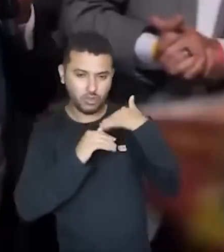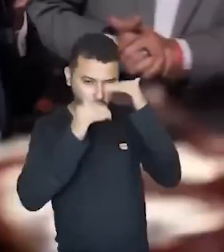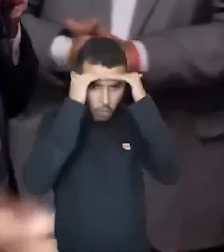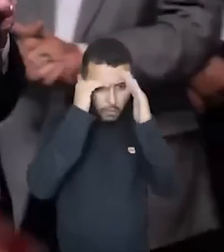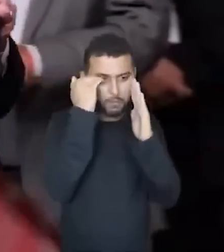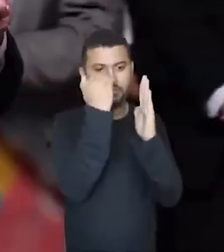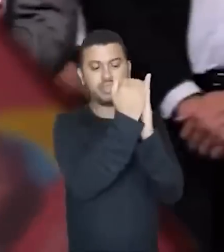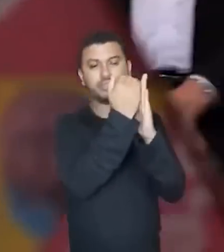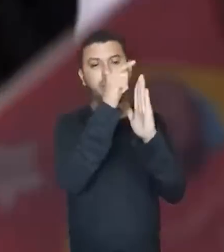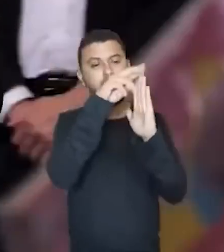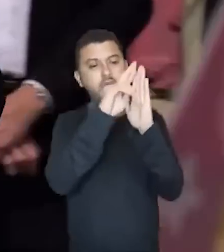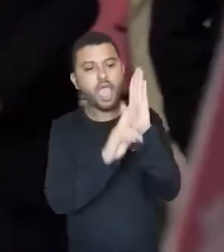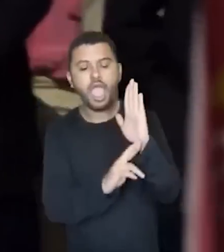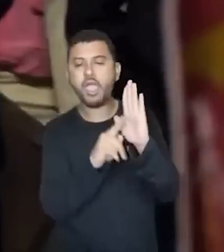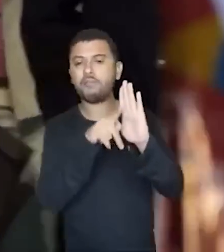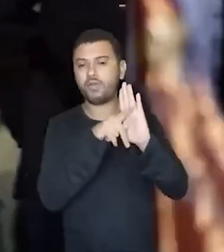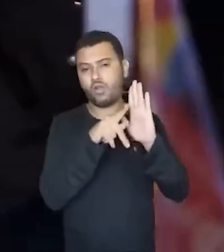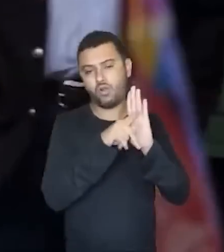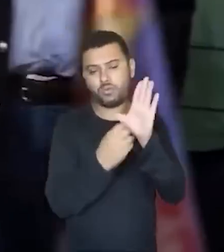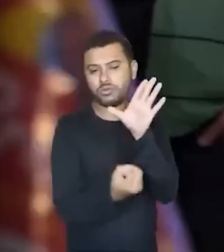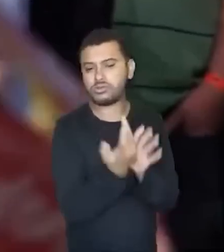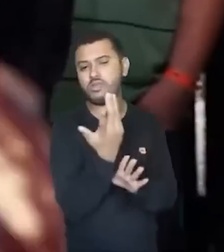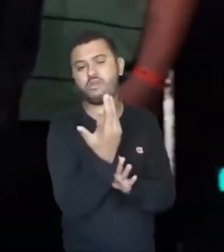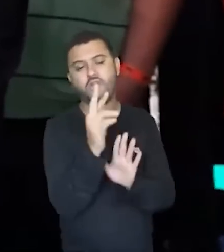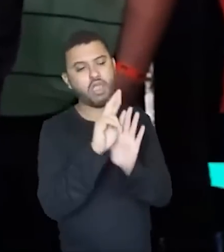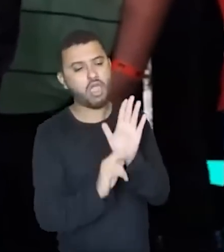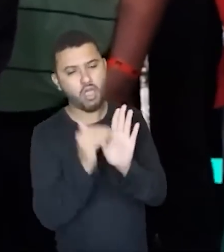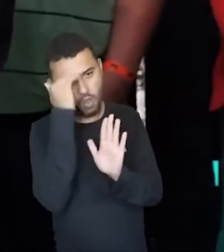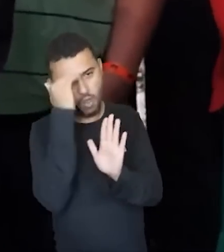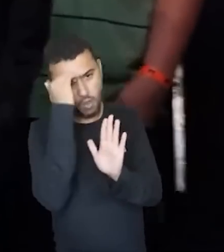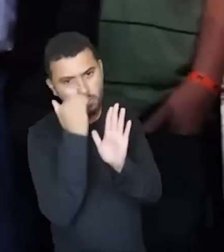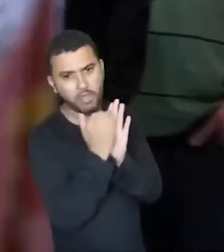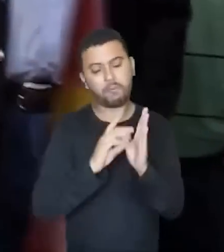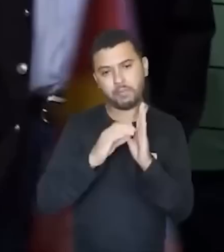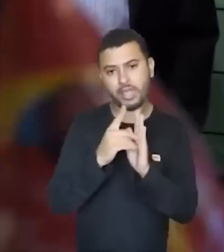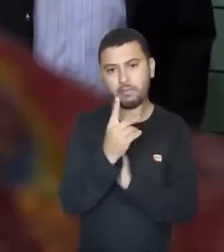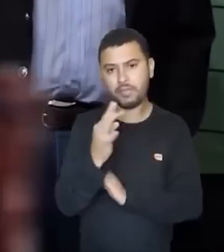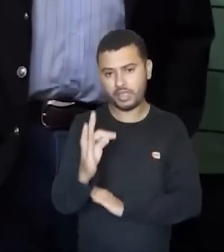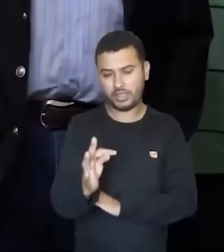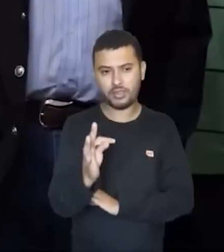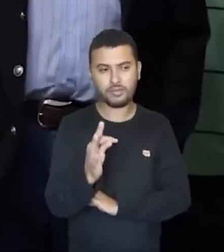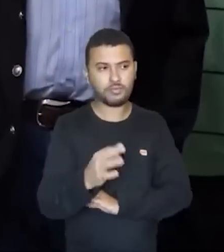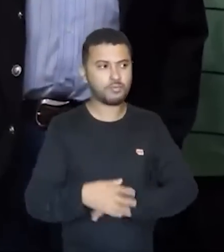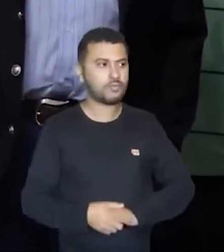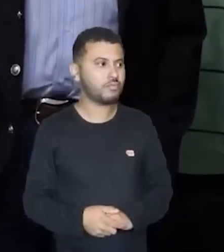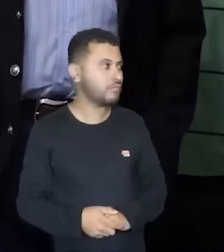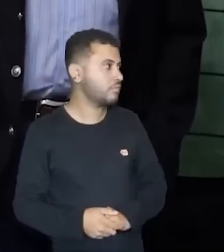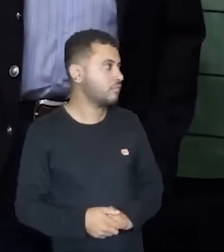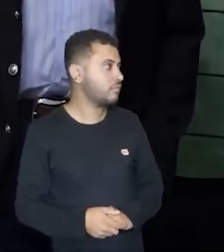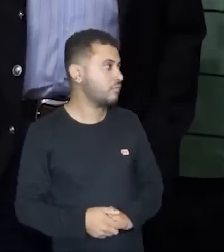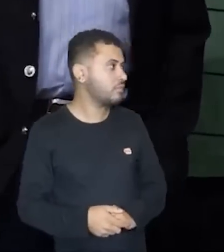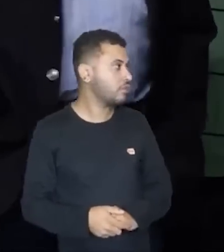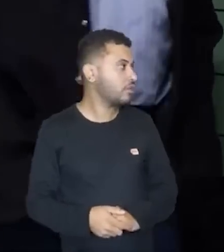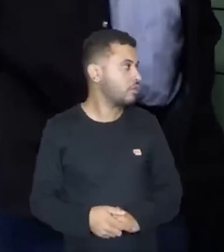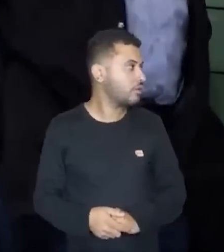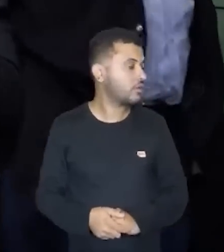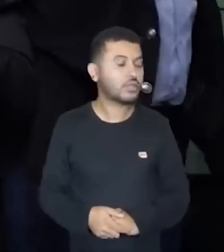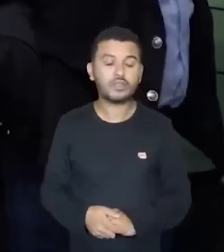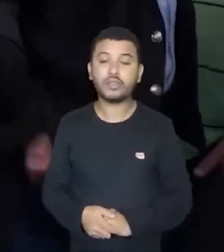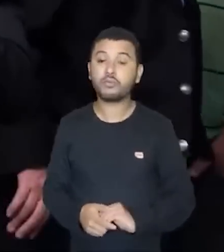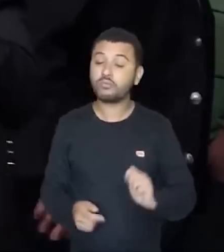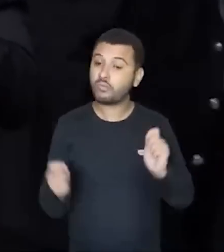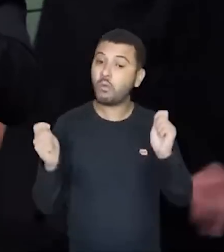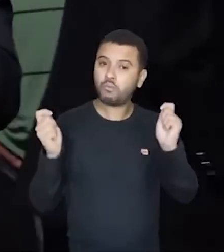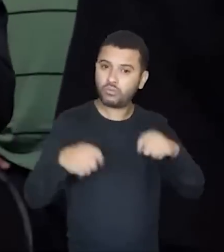razão do seu nascimento. A gente poderia, que o Grialdo, também do Grialdo aqui na minha frente, a gente poderia